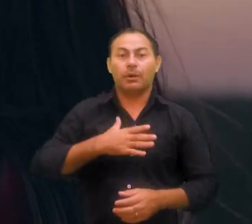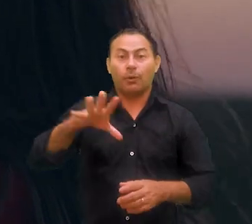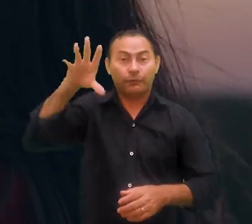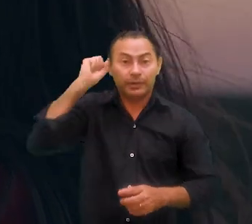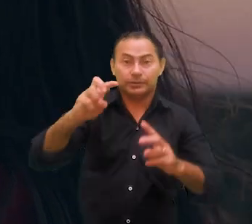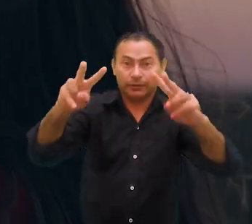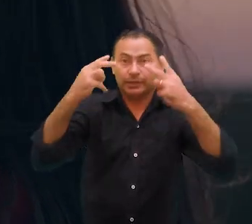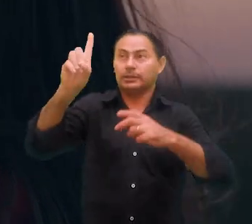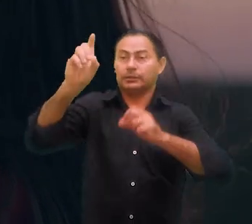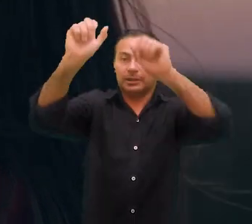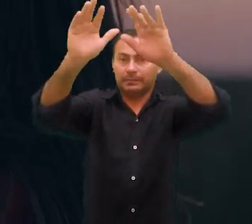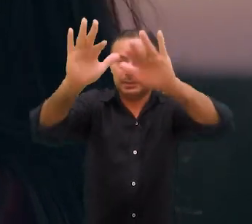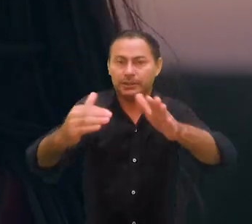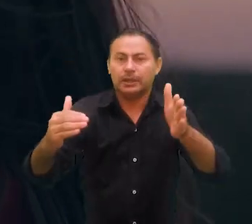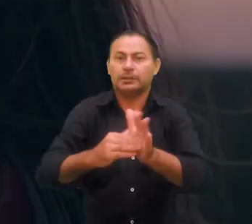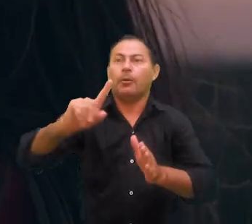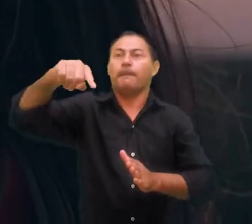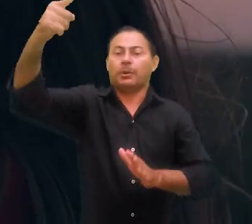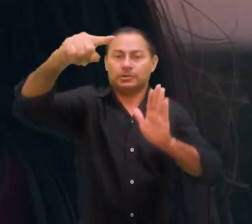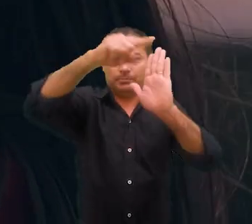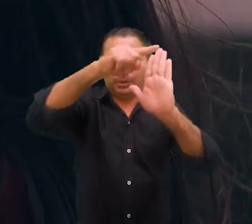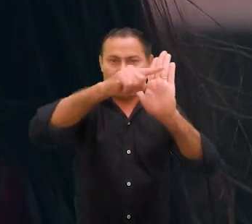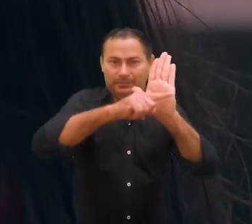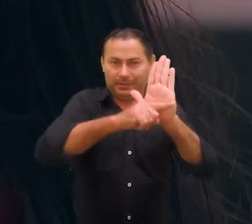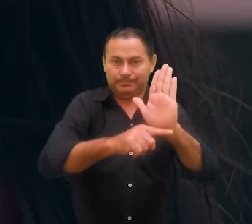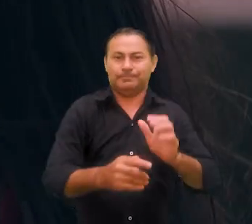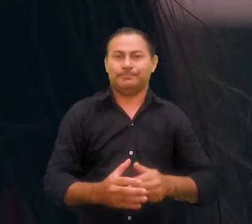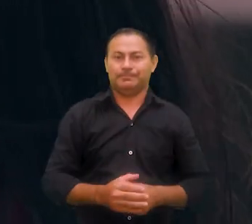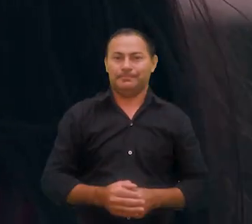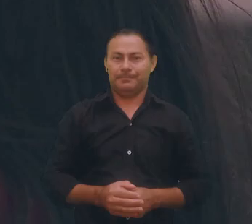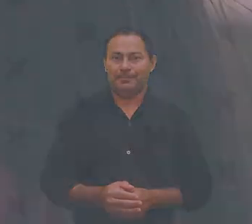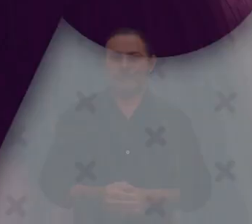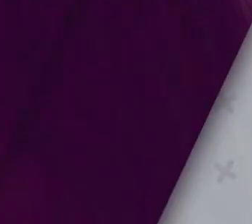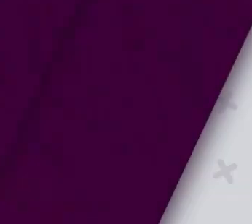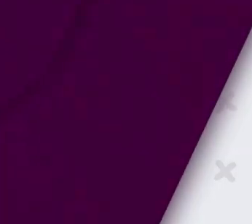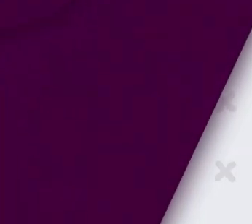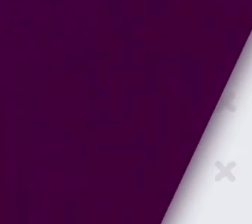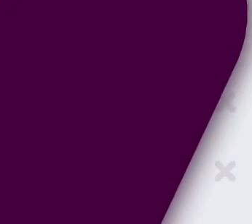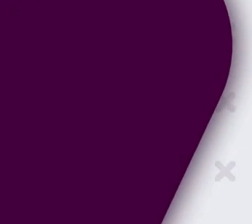Pense nisso, meu ouvinte, Deus lhe abençoe e até o próximo programa.